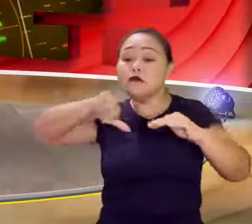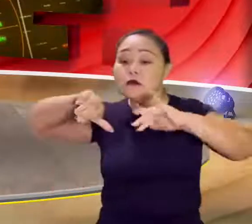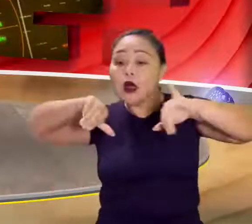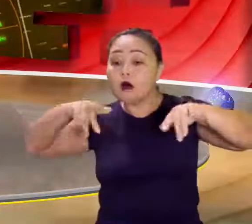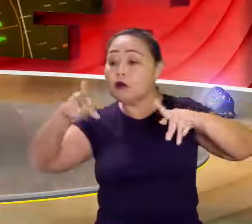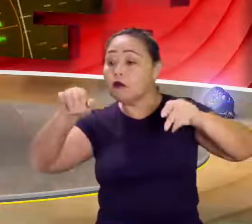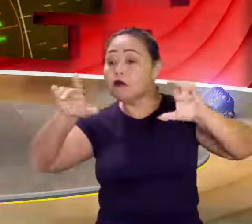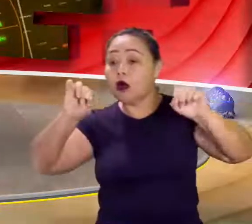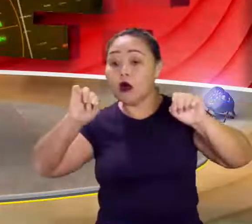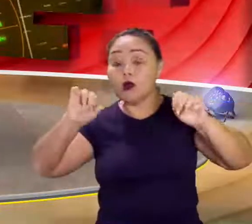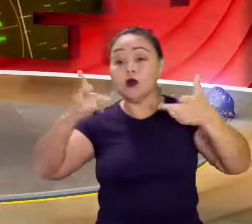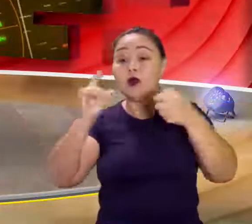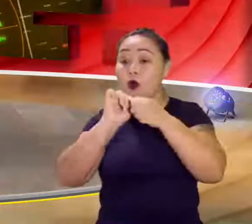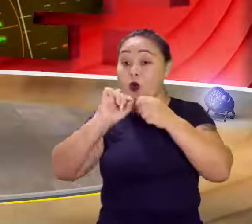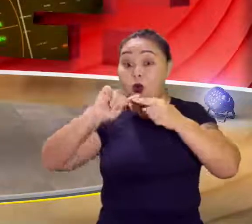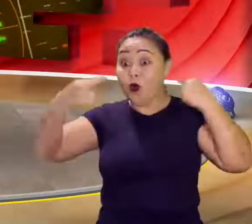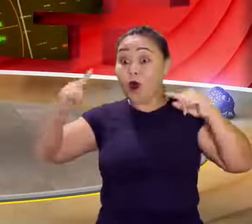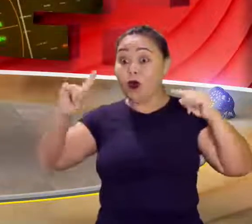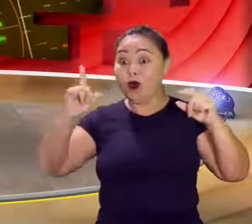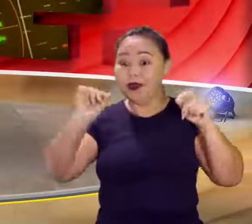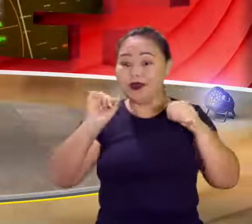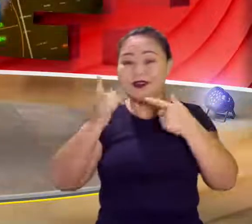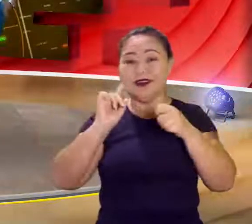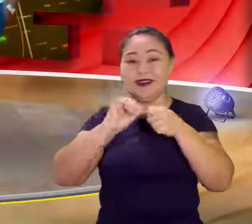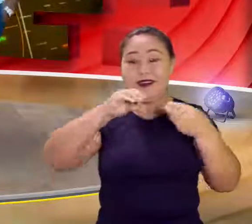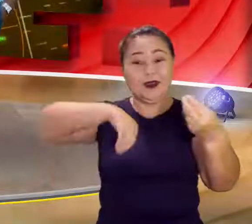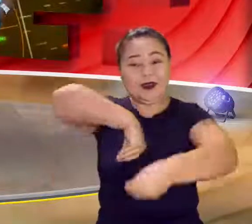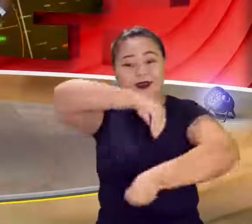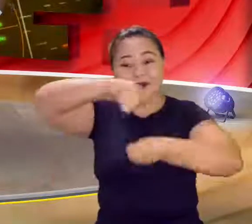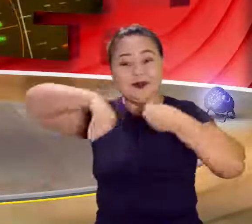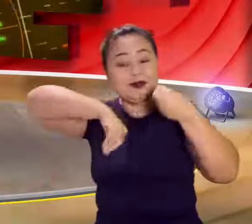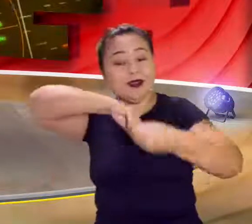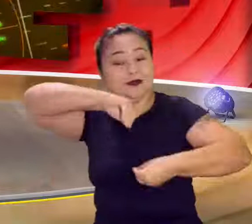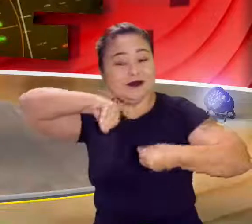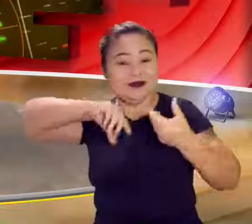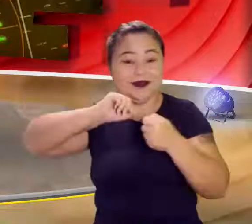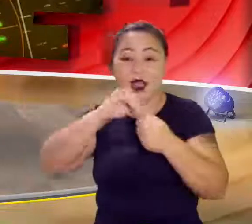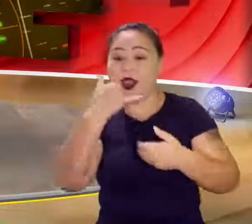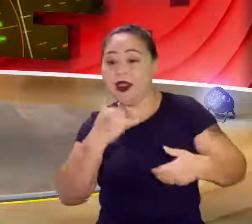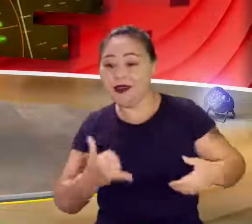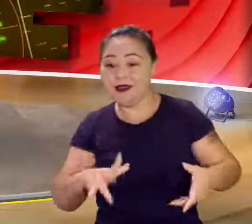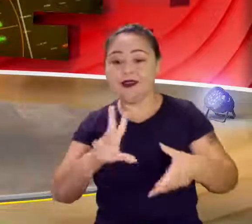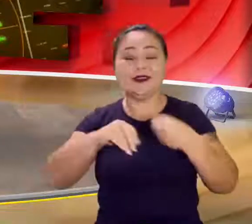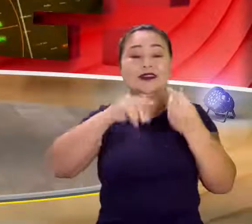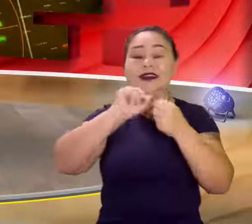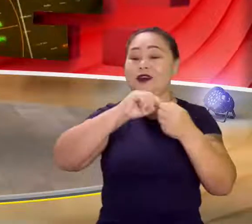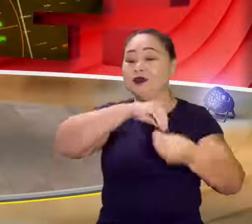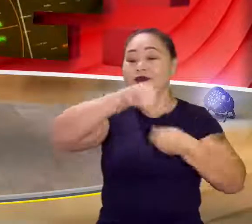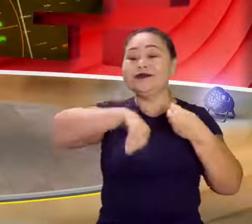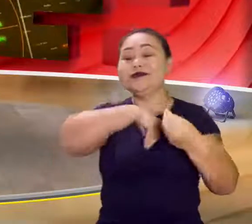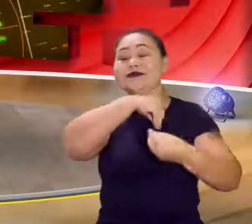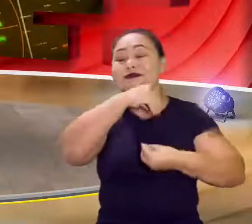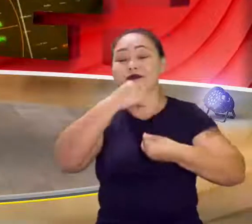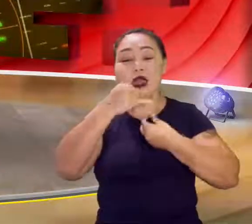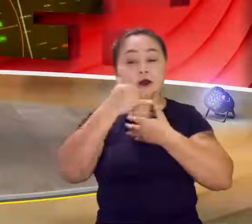vai ter curto-circuito? Aqui está misturado tudo já, né? Eletricidade com tudo. Mas